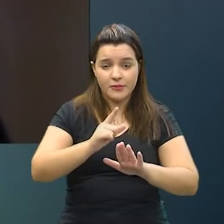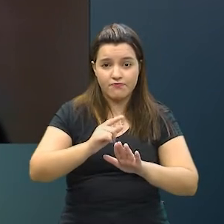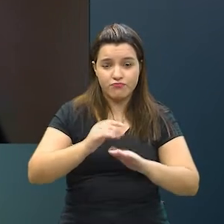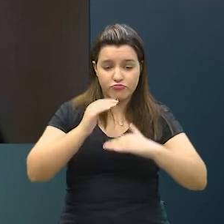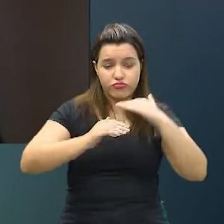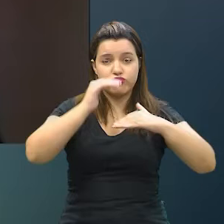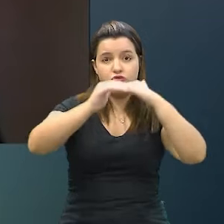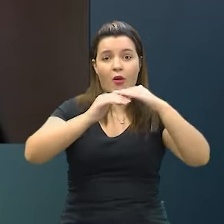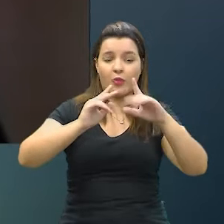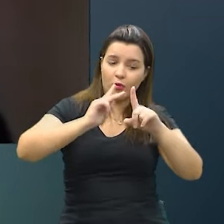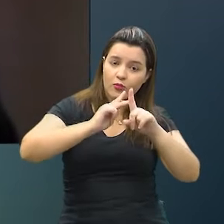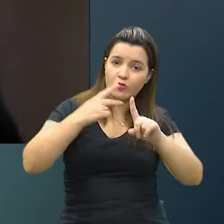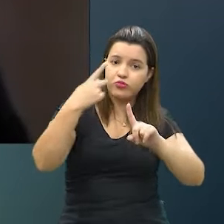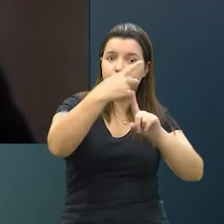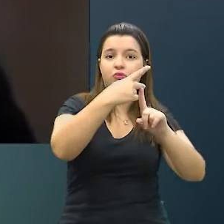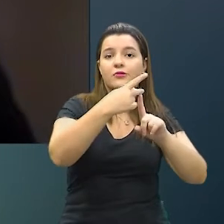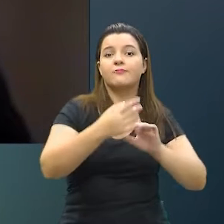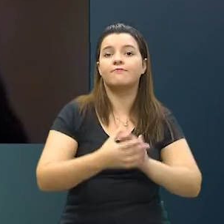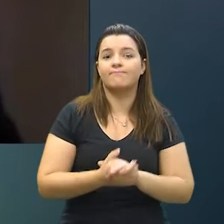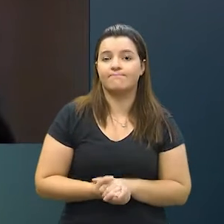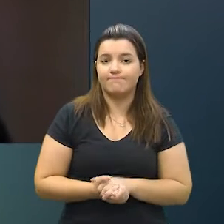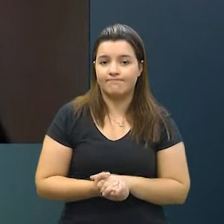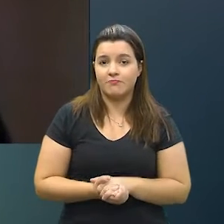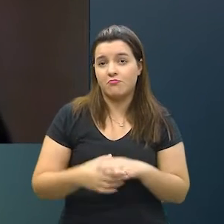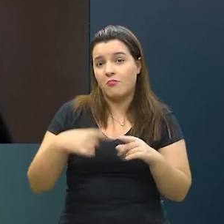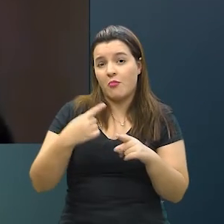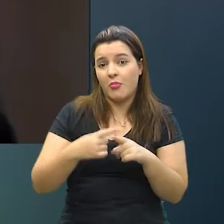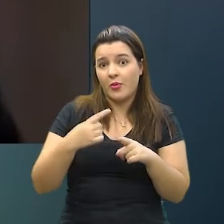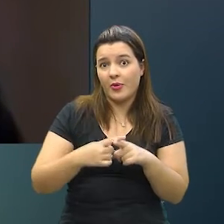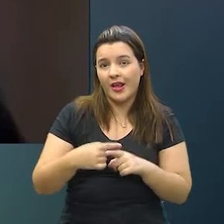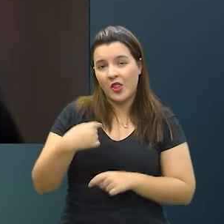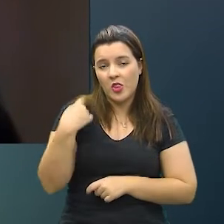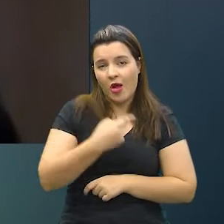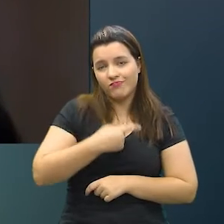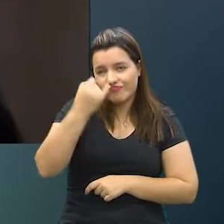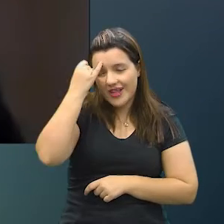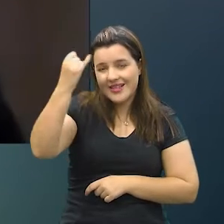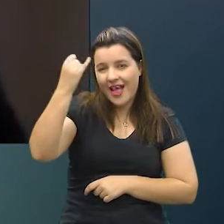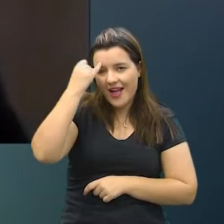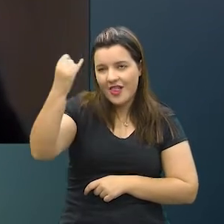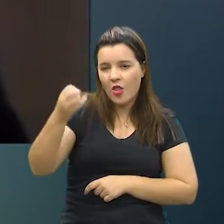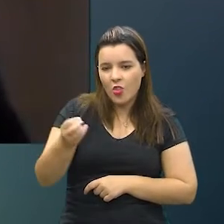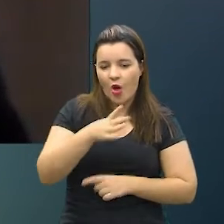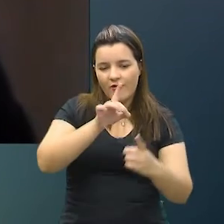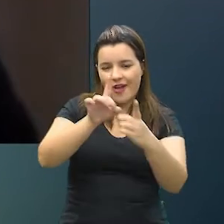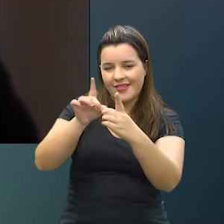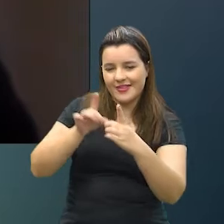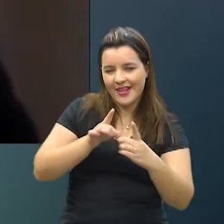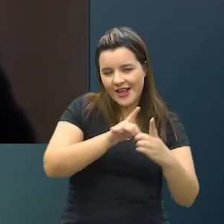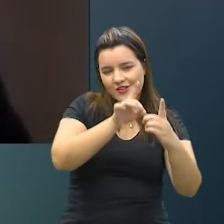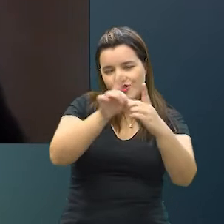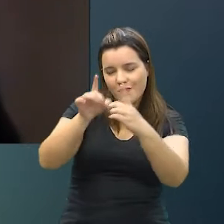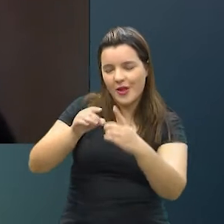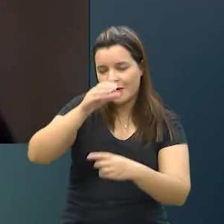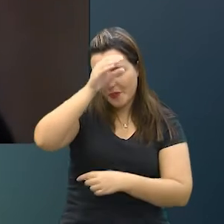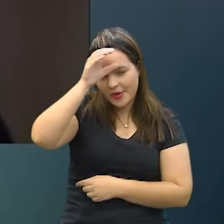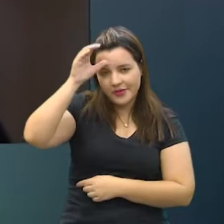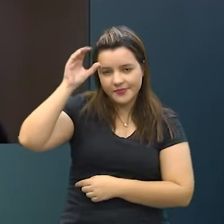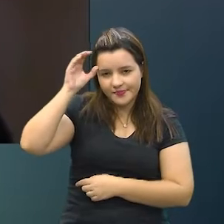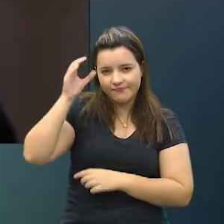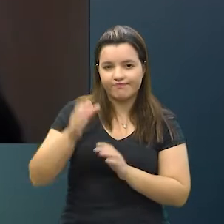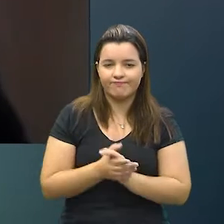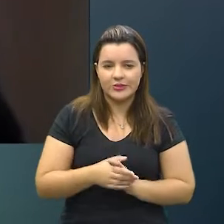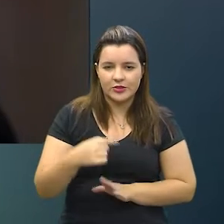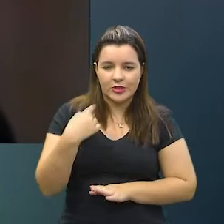do que nós faturamos no ano passado. Isso se deve muito a esses novos serviços que a gente está oferecendo para os nossos clientes,